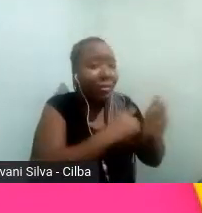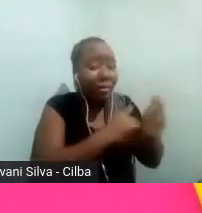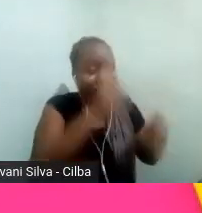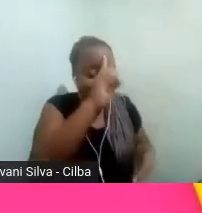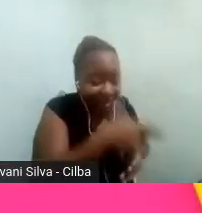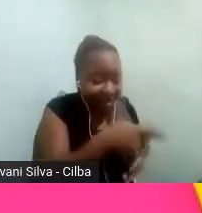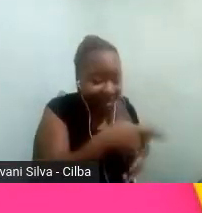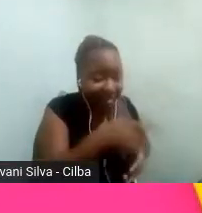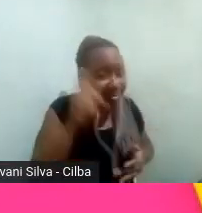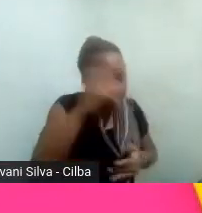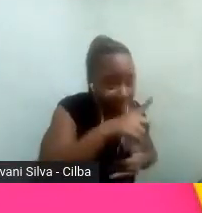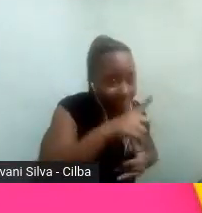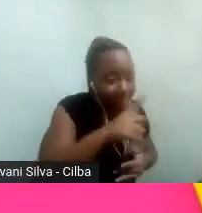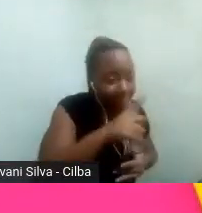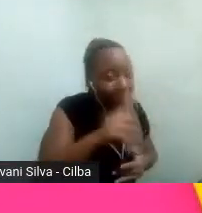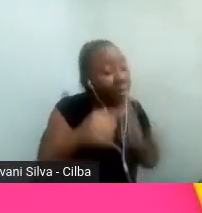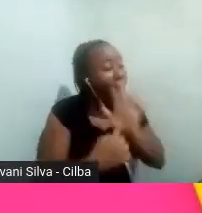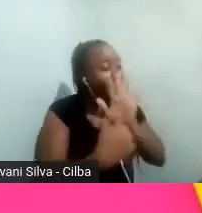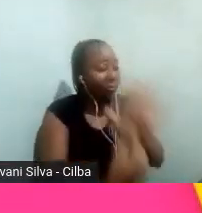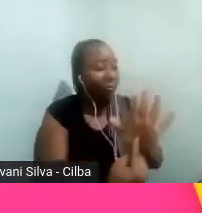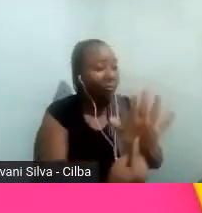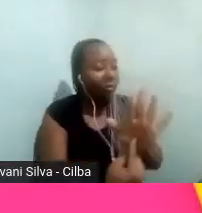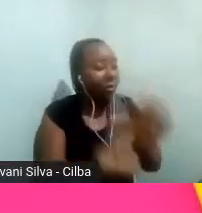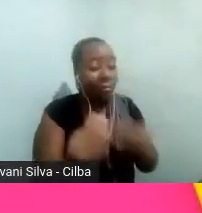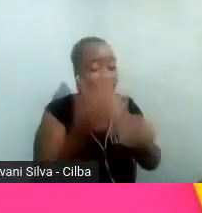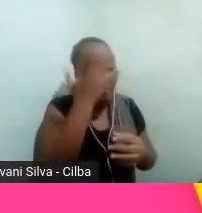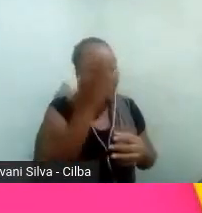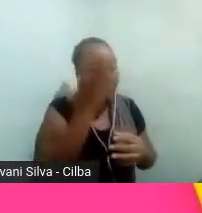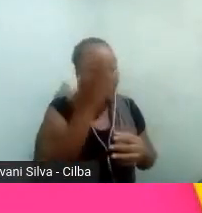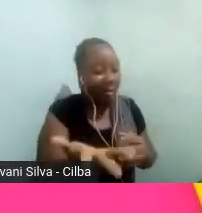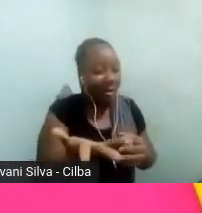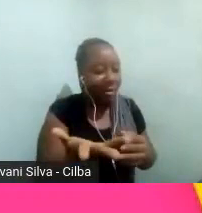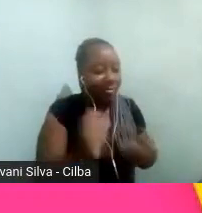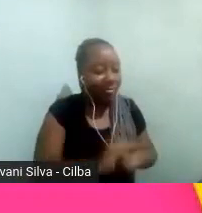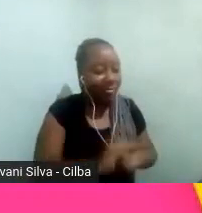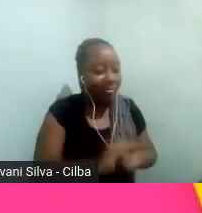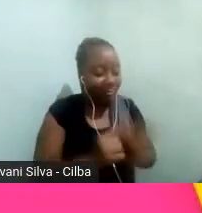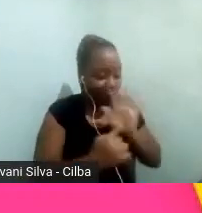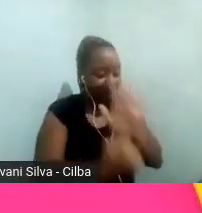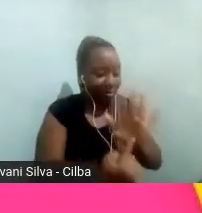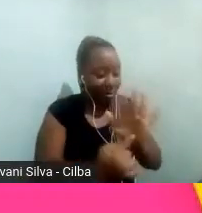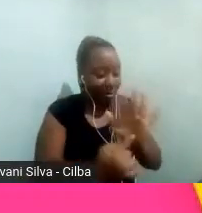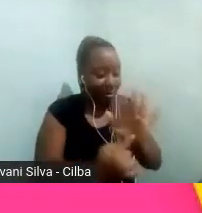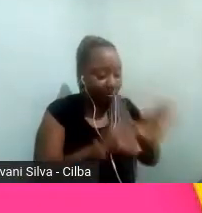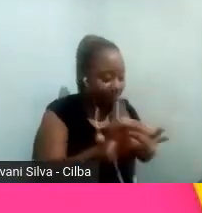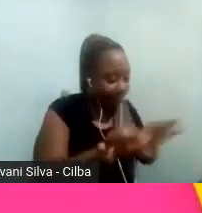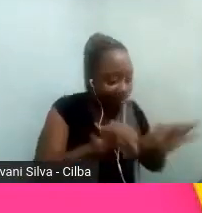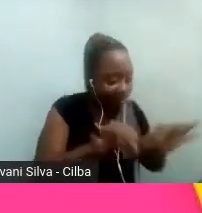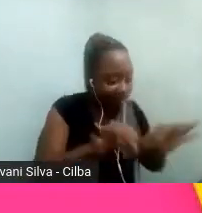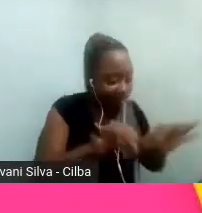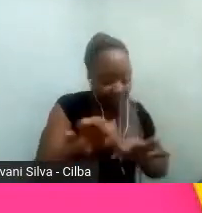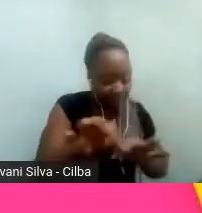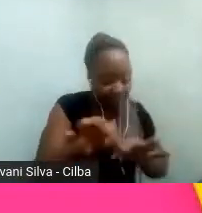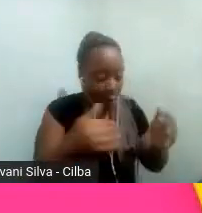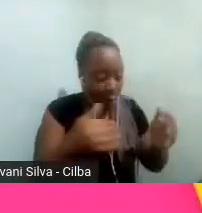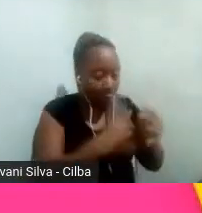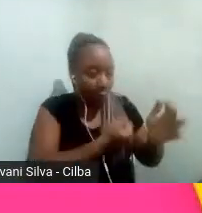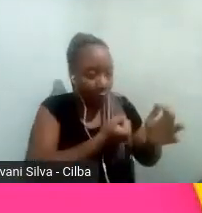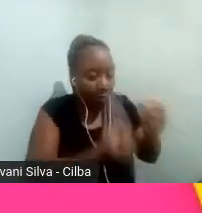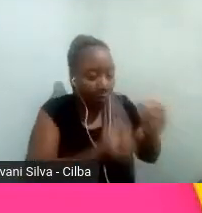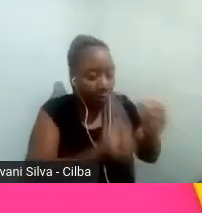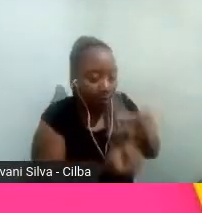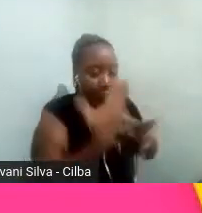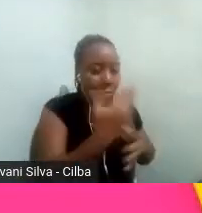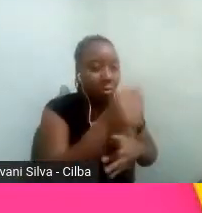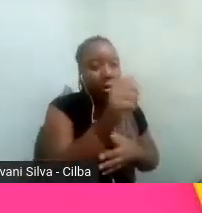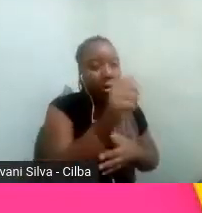mostrar para vocês como não é difícil, como é fácil escrever um código no Arduino. Para